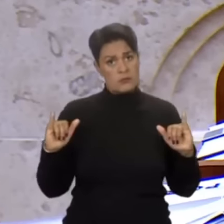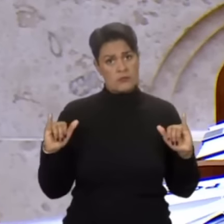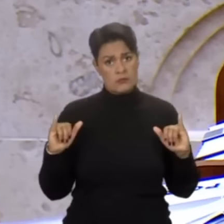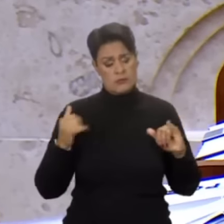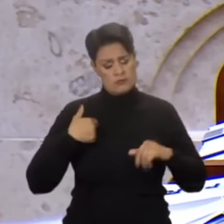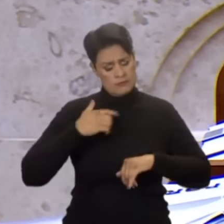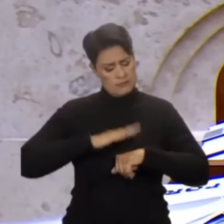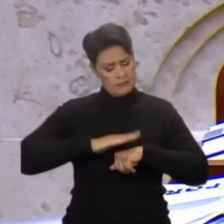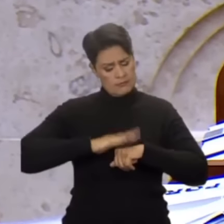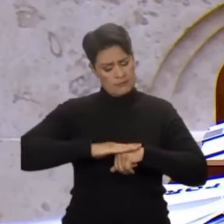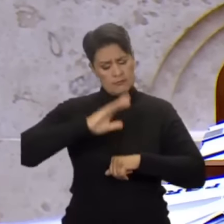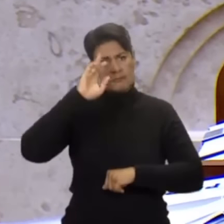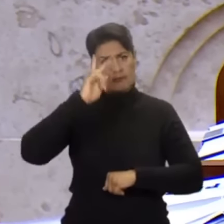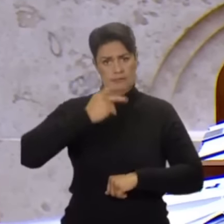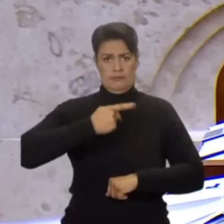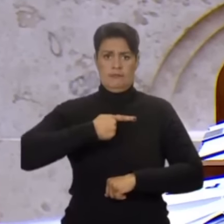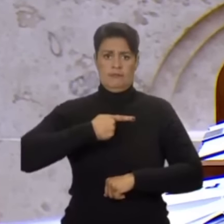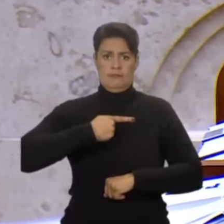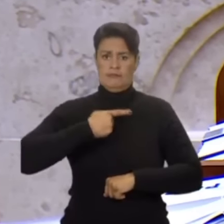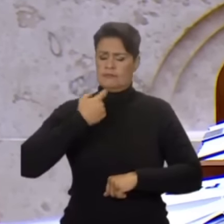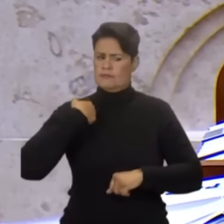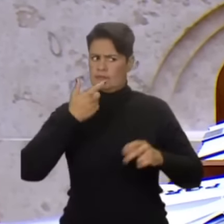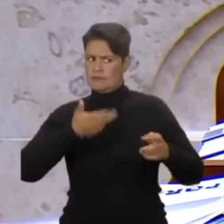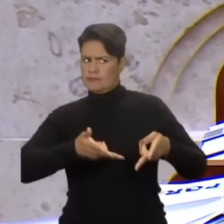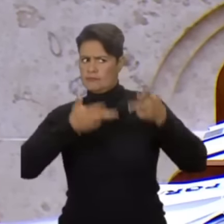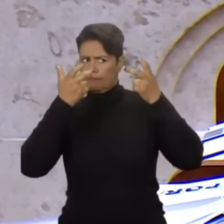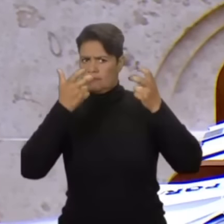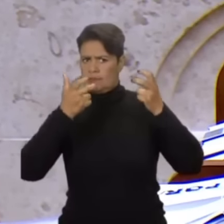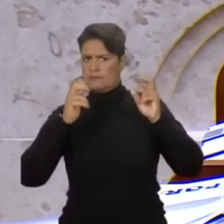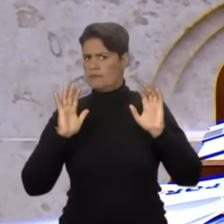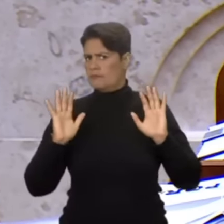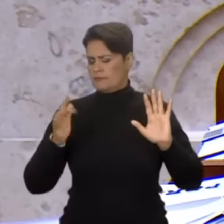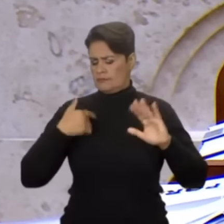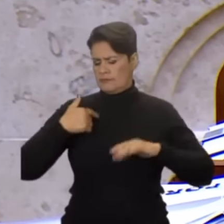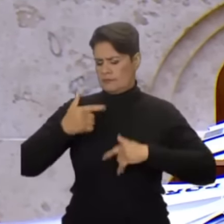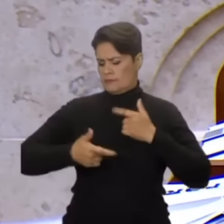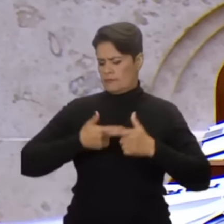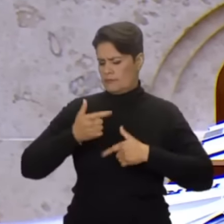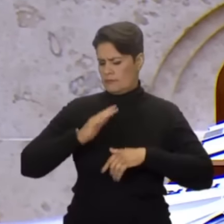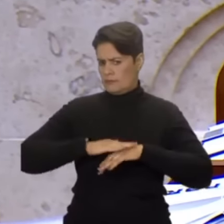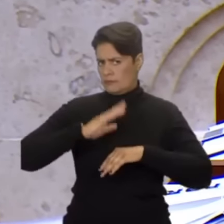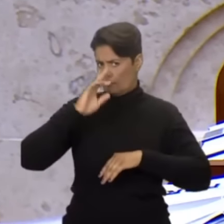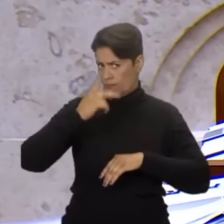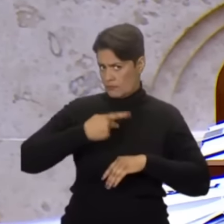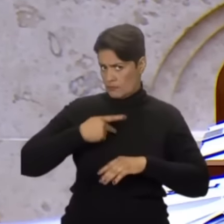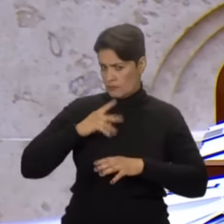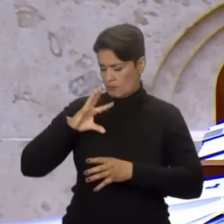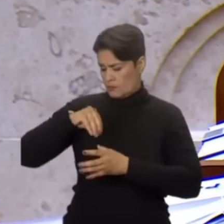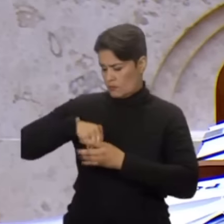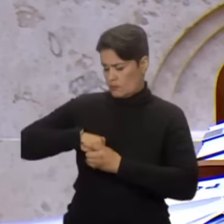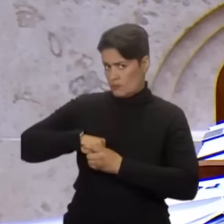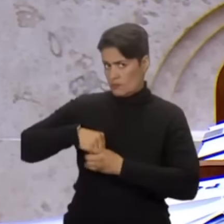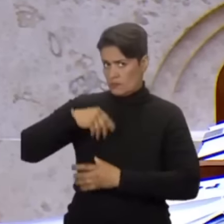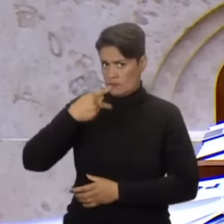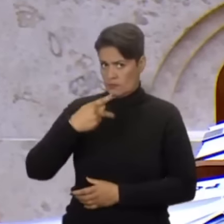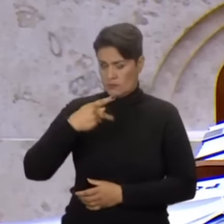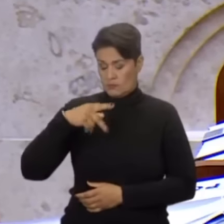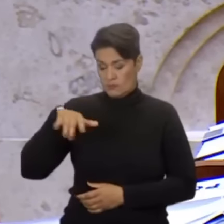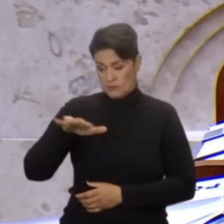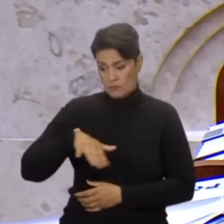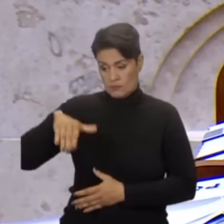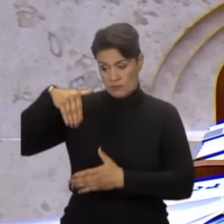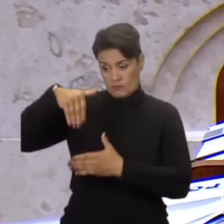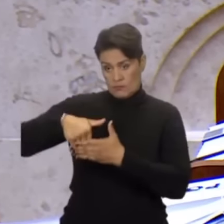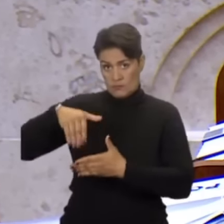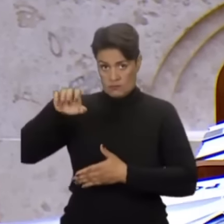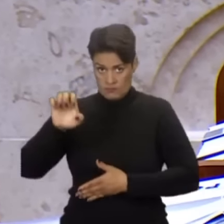pessoalmente verificar, quer na minha atuação junto ao Tribunal Superior Eleitoral, quer aqui